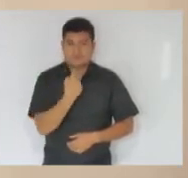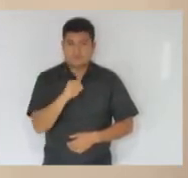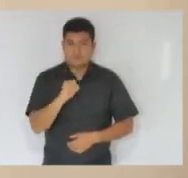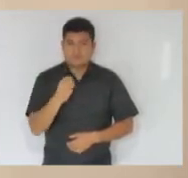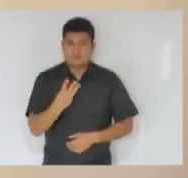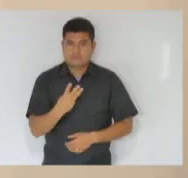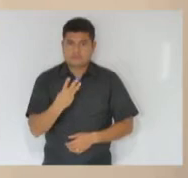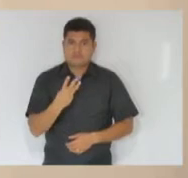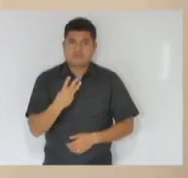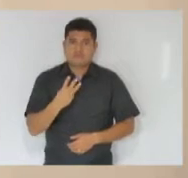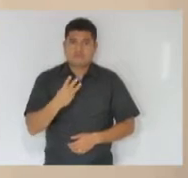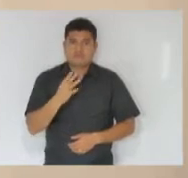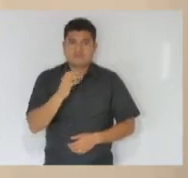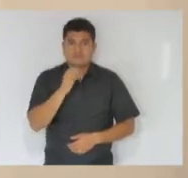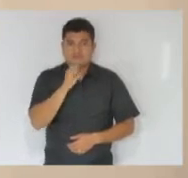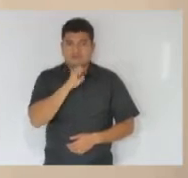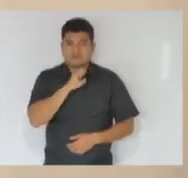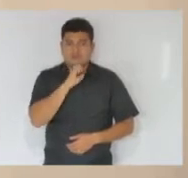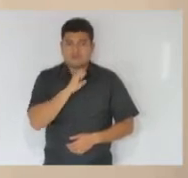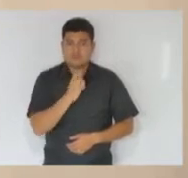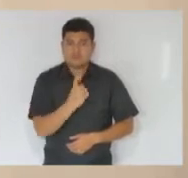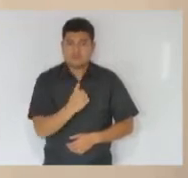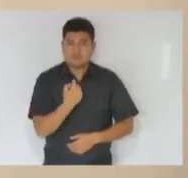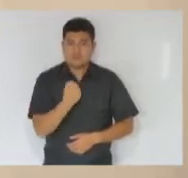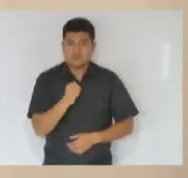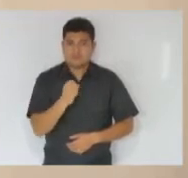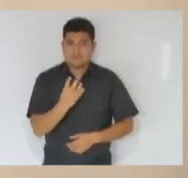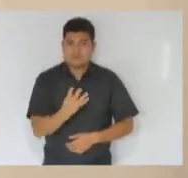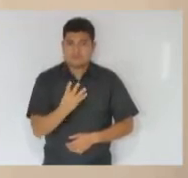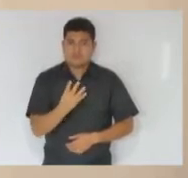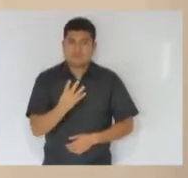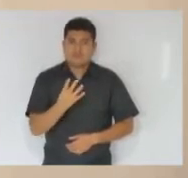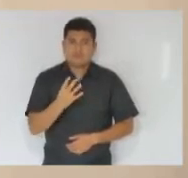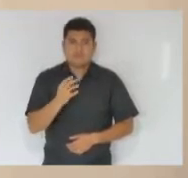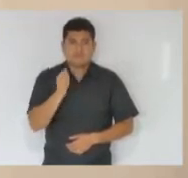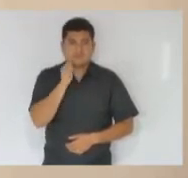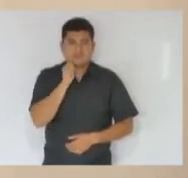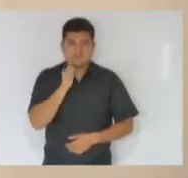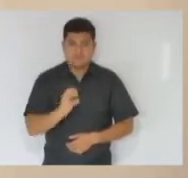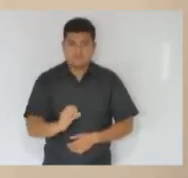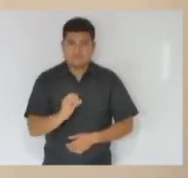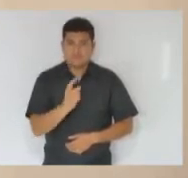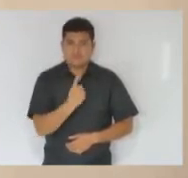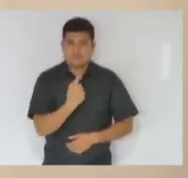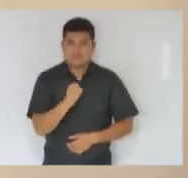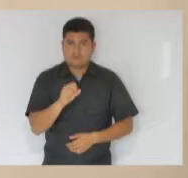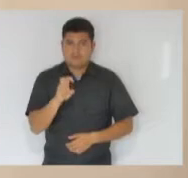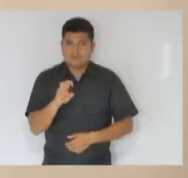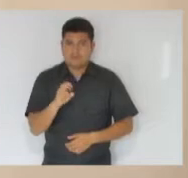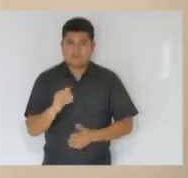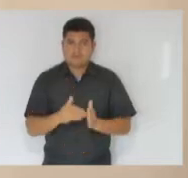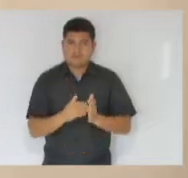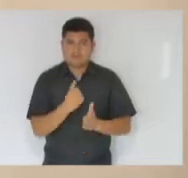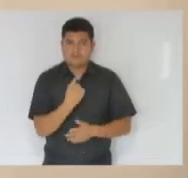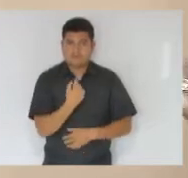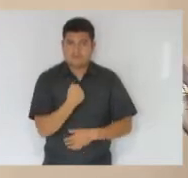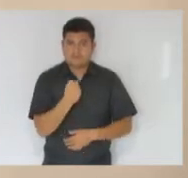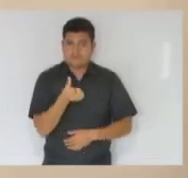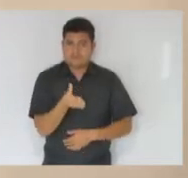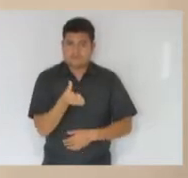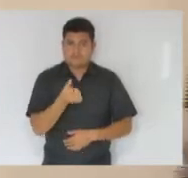183, autoria deputado Felipe Estevam. Indicação 184, autoria deputada Ana Carolina. Indicação 185 e 186, autoria deputado Sargento